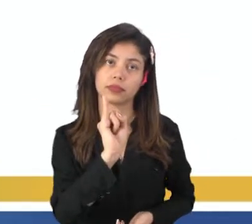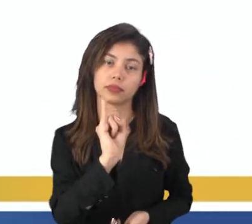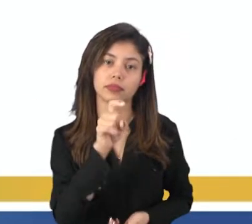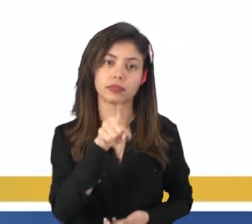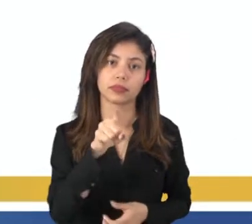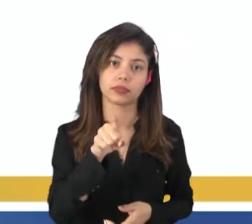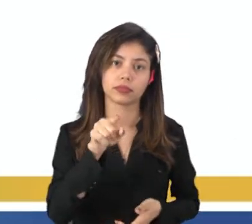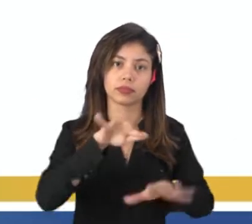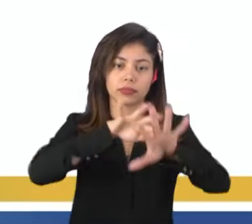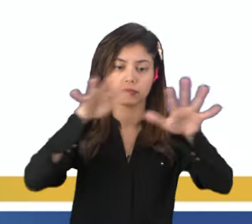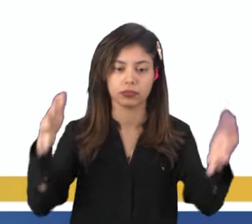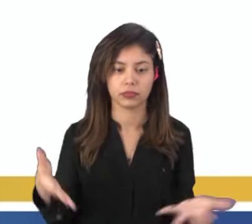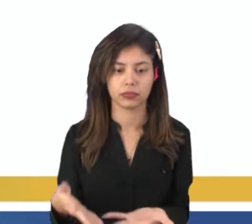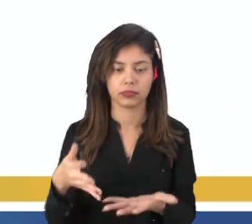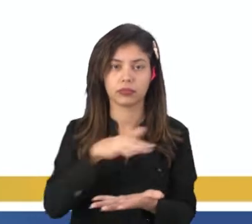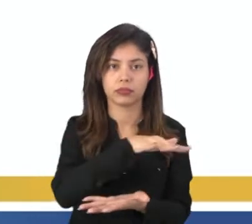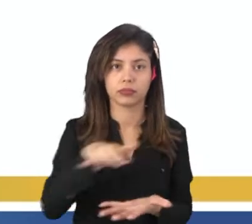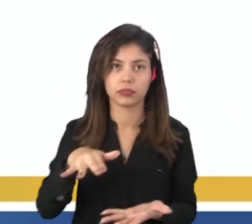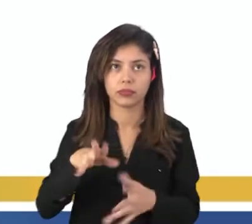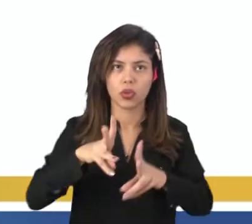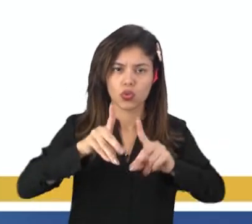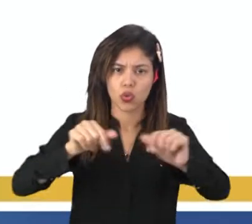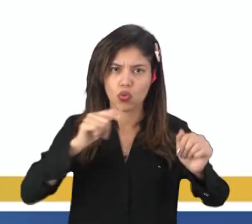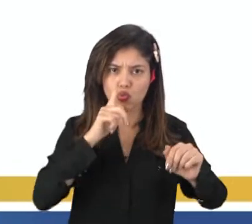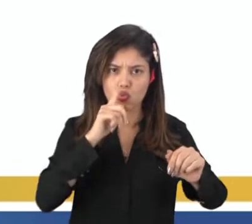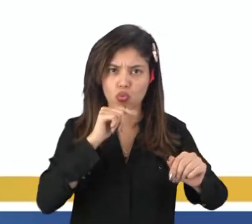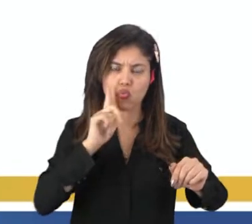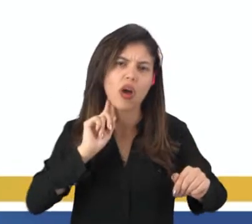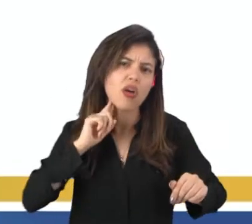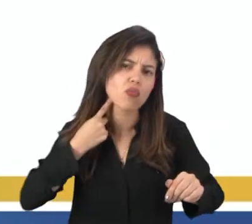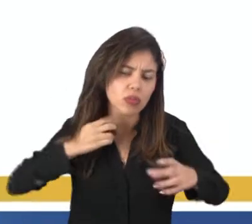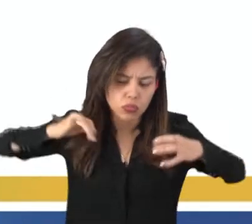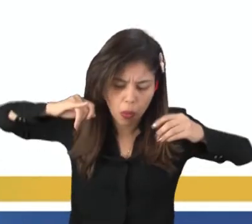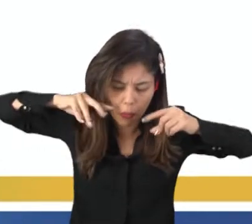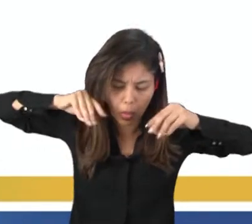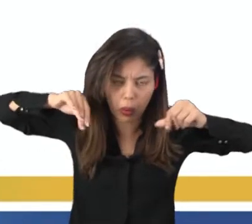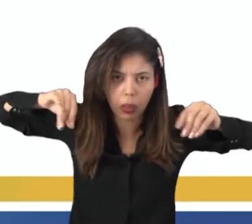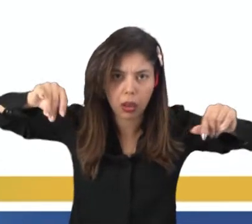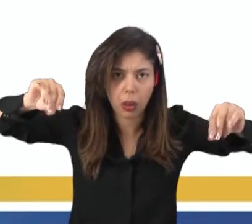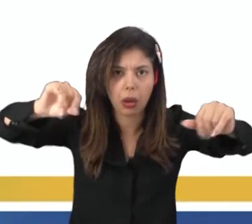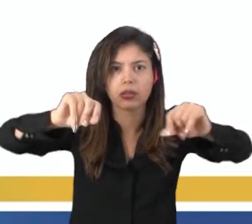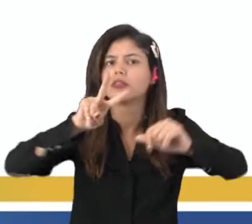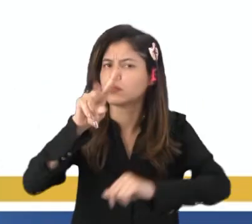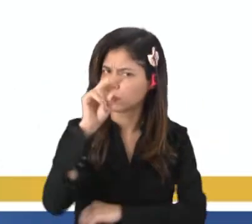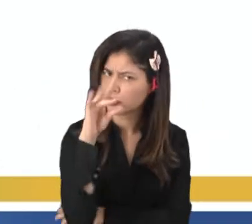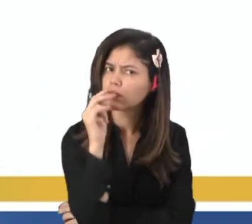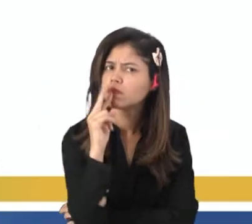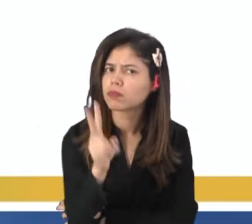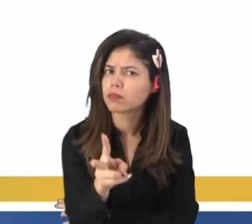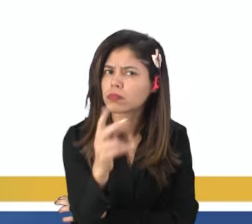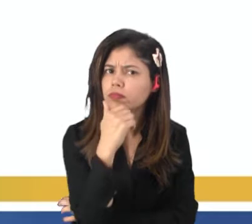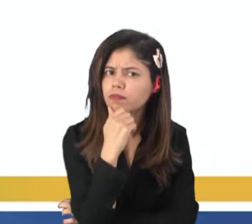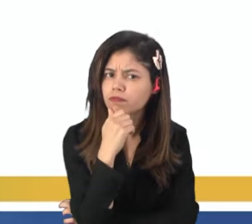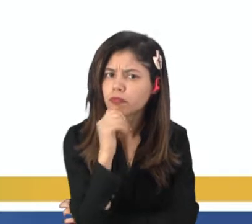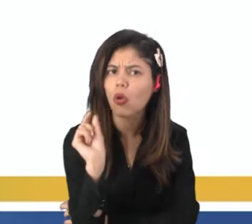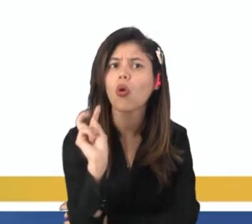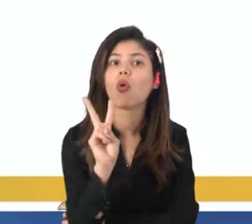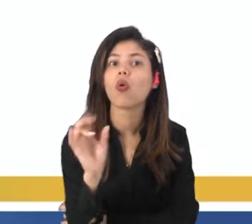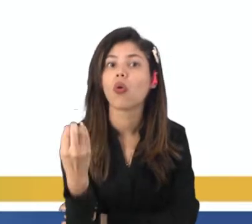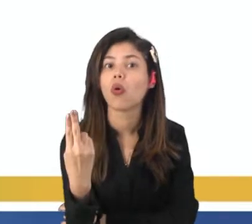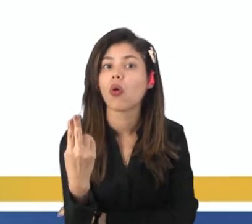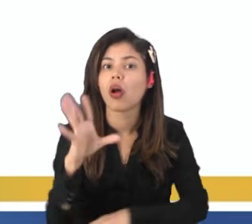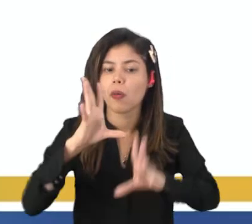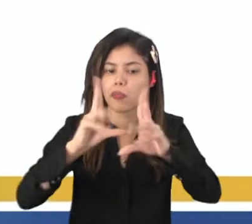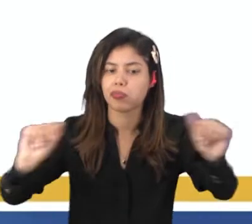desse ecossistema, se eu poluísse esse corpo de água. Vocês acham que o ecossistema continuaria em equilíbrio ou ele entraria num estado